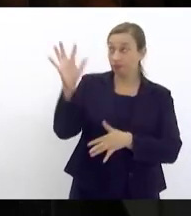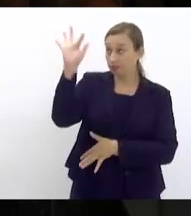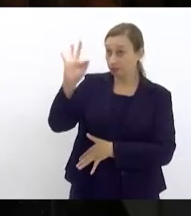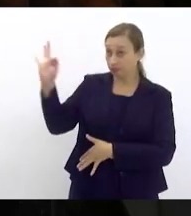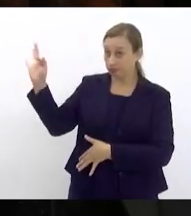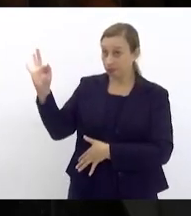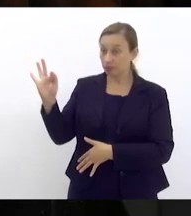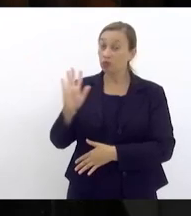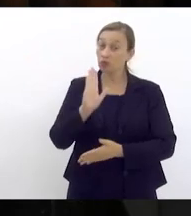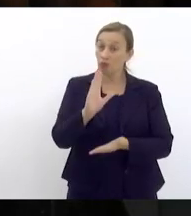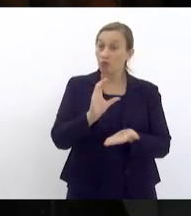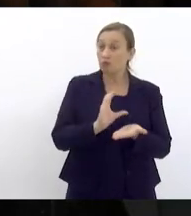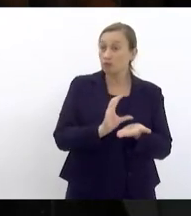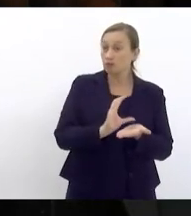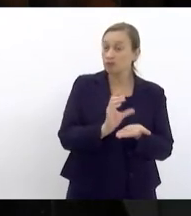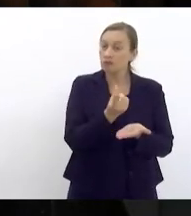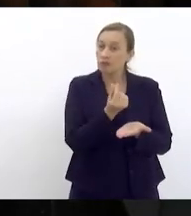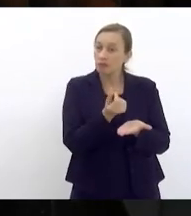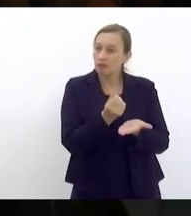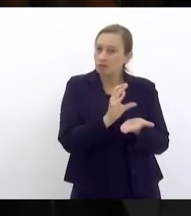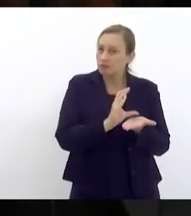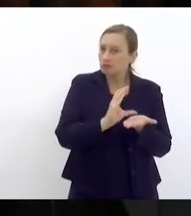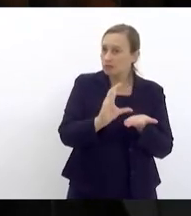no orçamento autorizativo